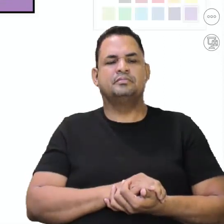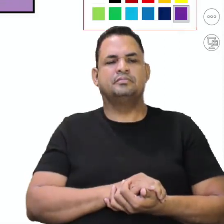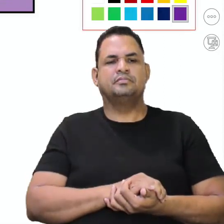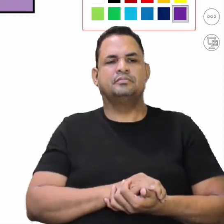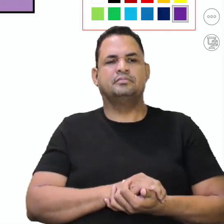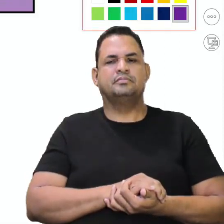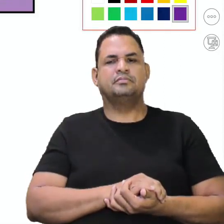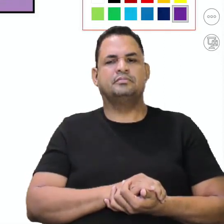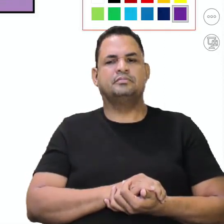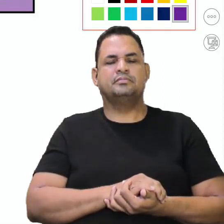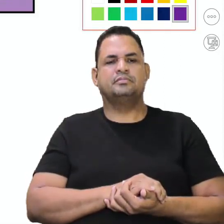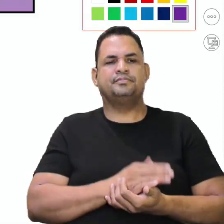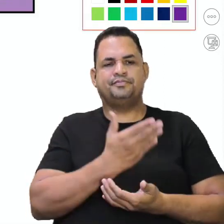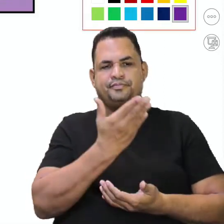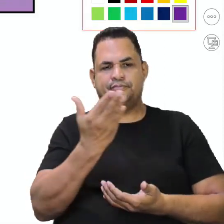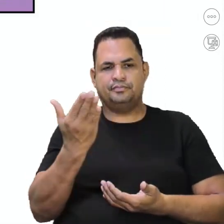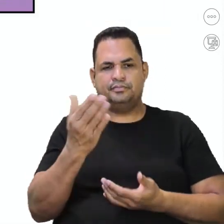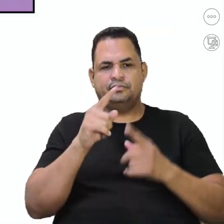Vamos falar sobre